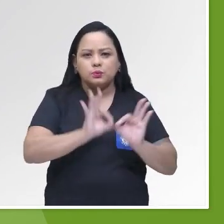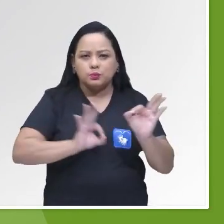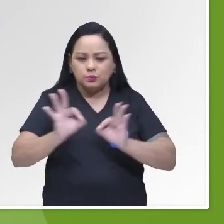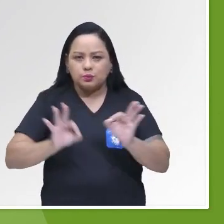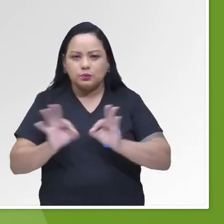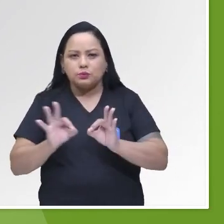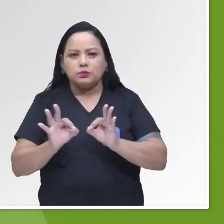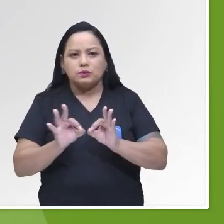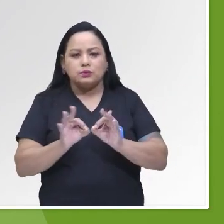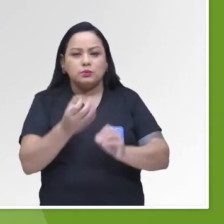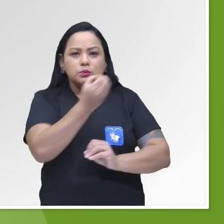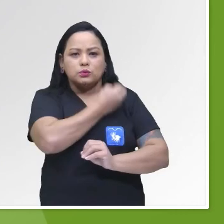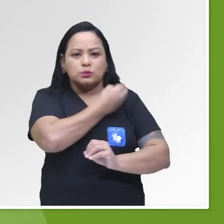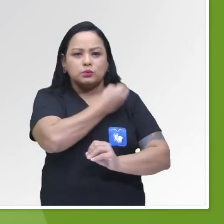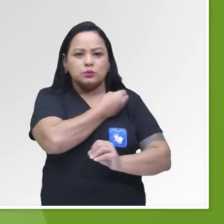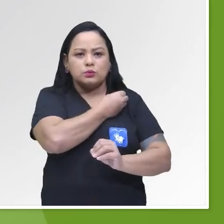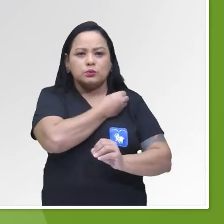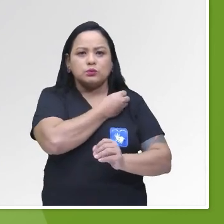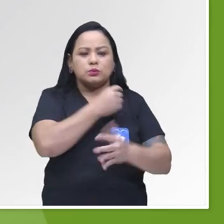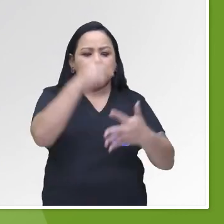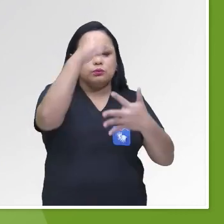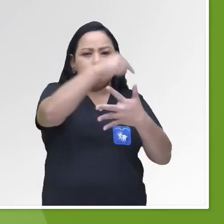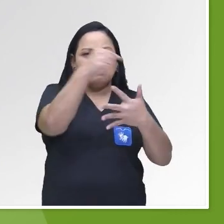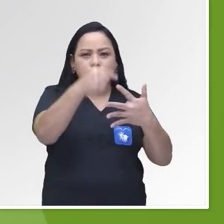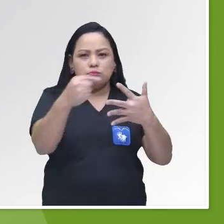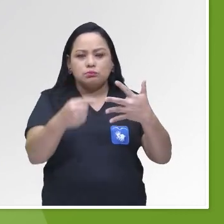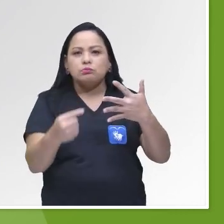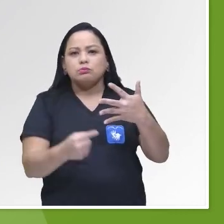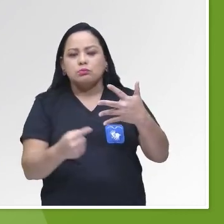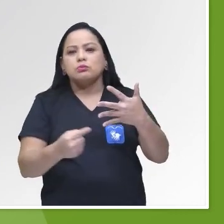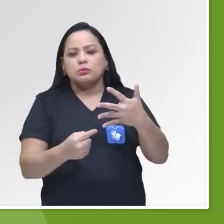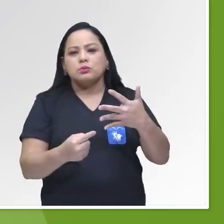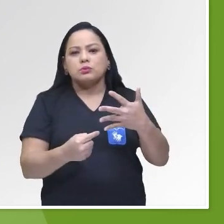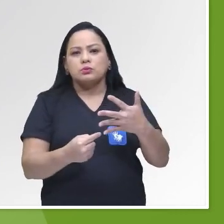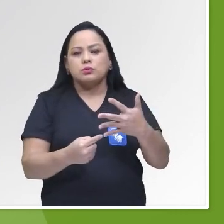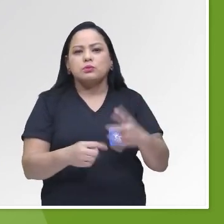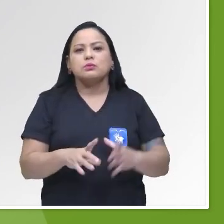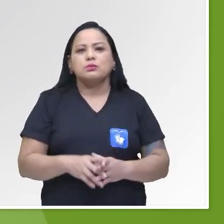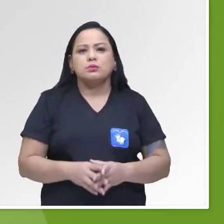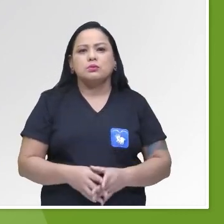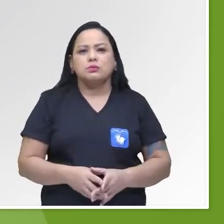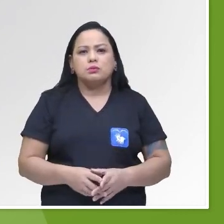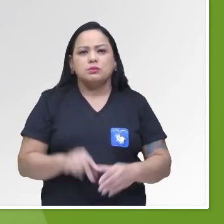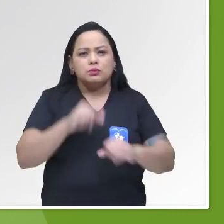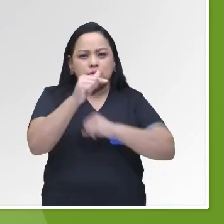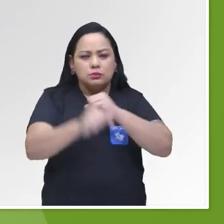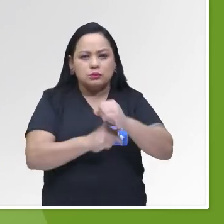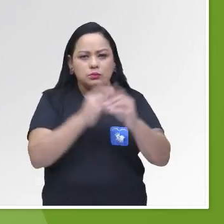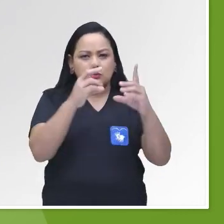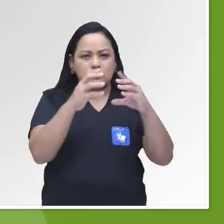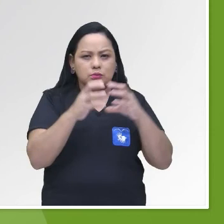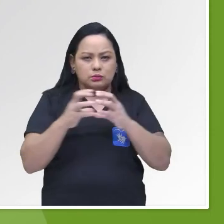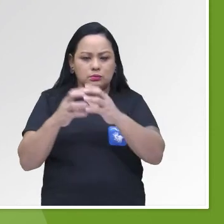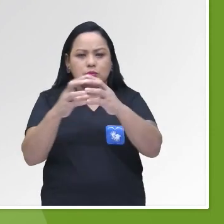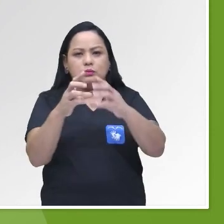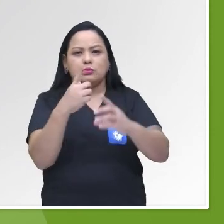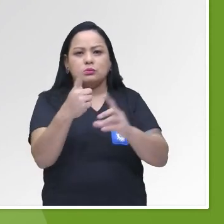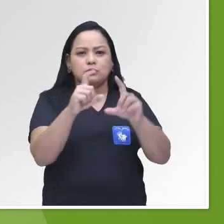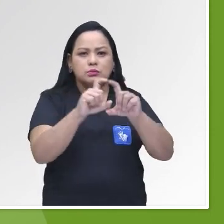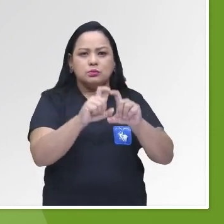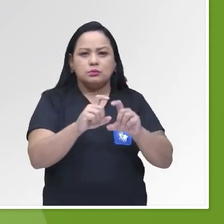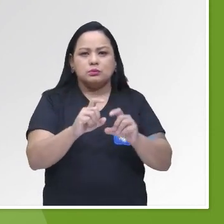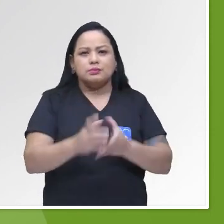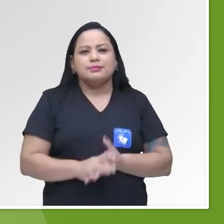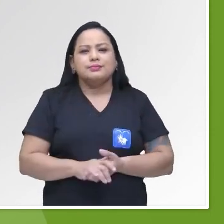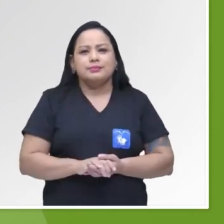dos coeficientes estequiométricos dos elementos que participam de uma